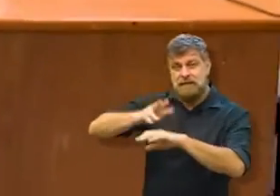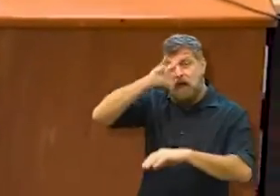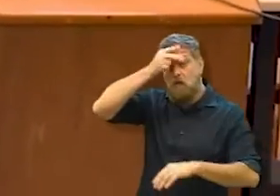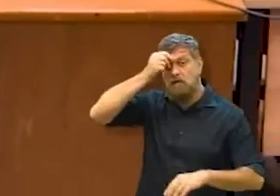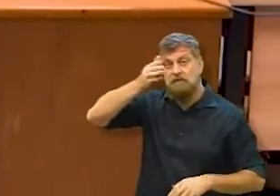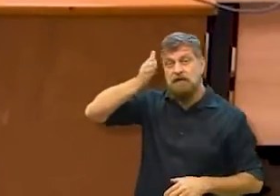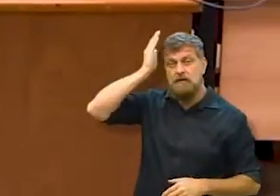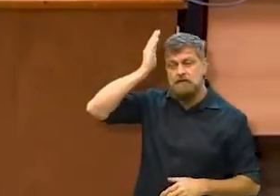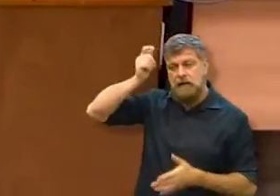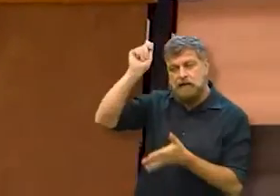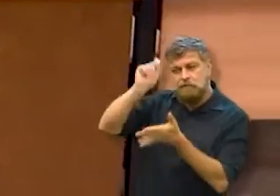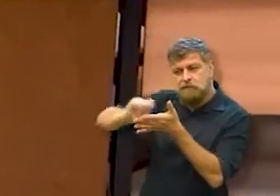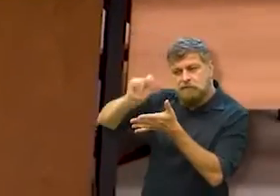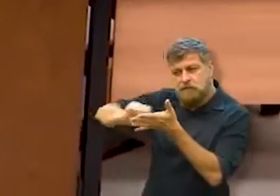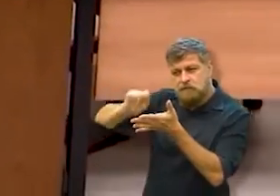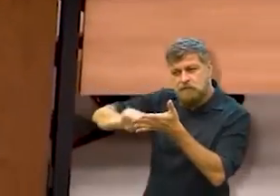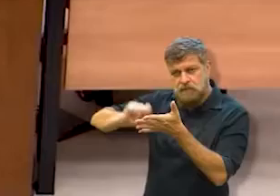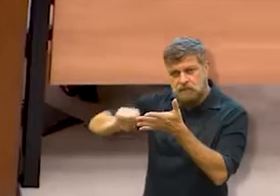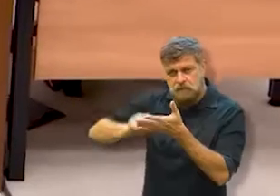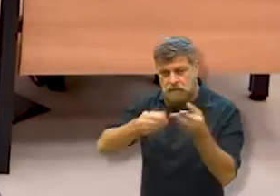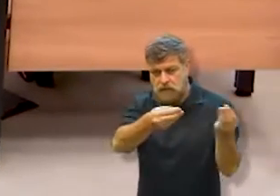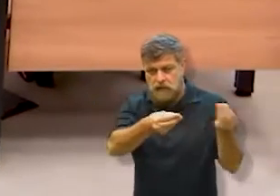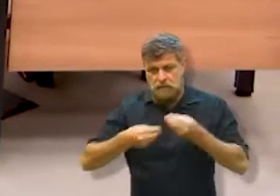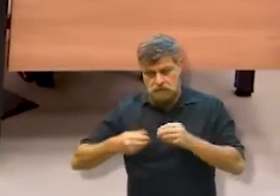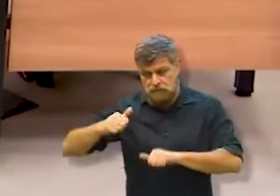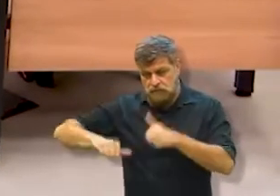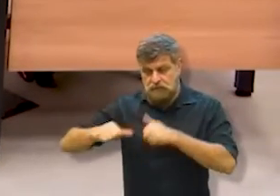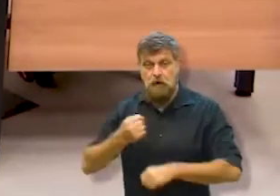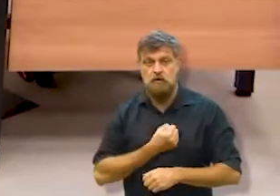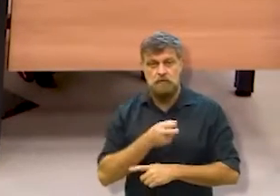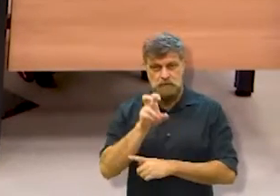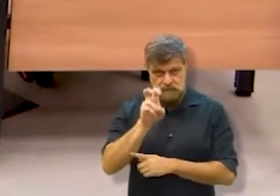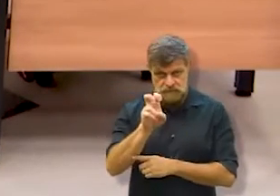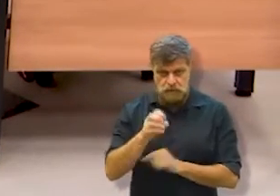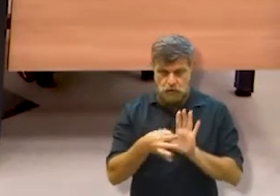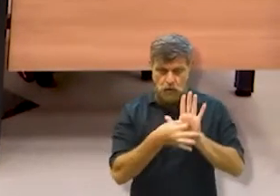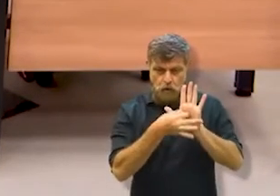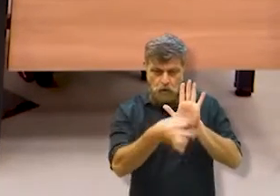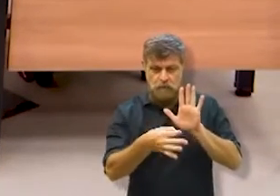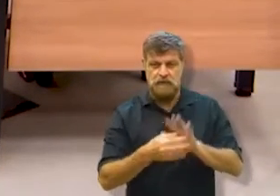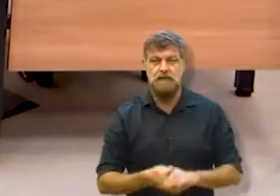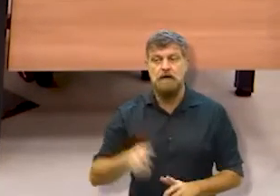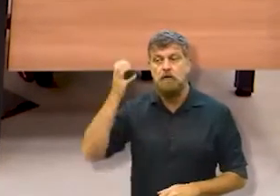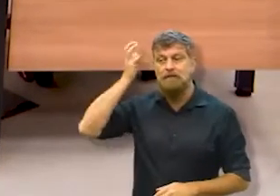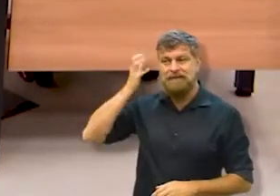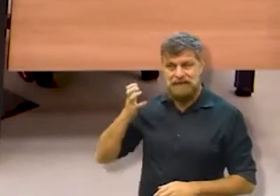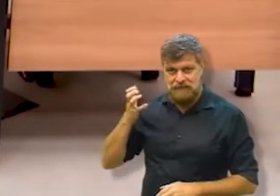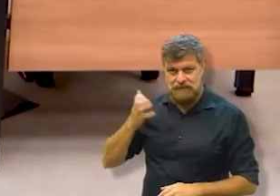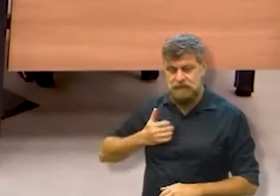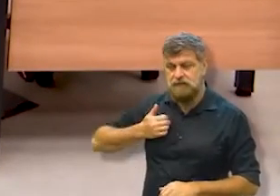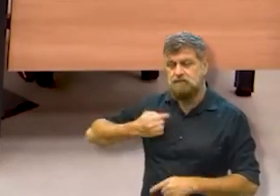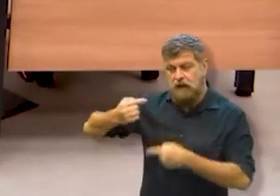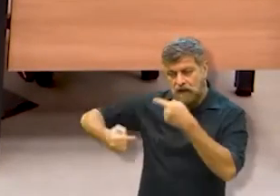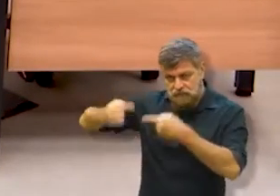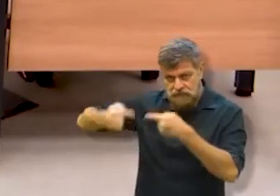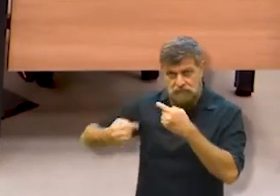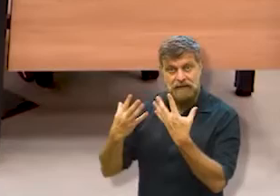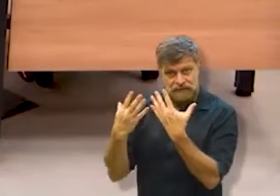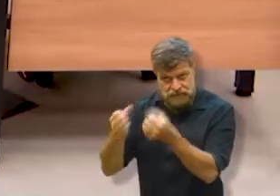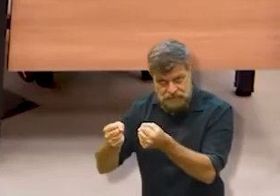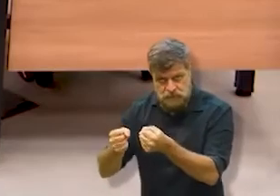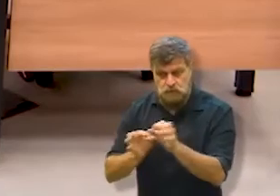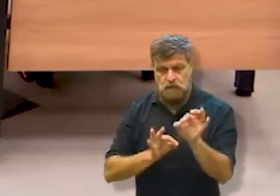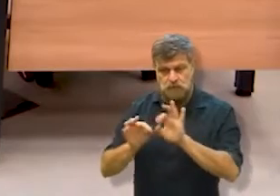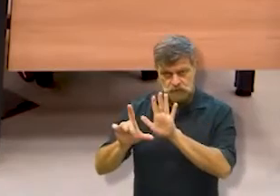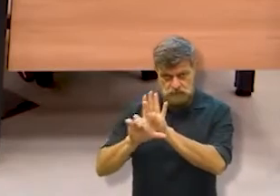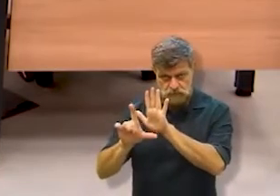de autoria do prefeito de Campinas, Dário Saad. Item 5. Discussão e votação do parecer exarado pela senhora Guida Calisto, favorável ao